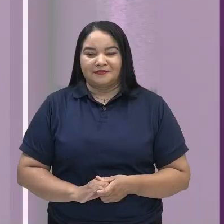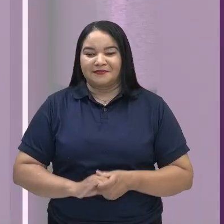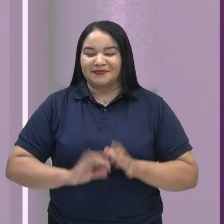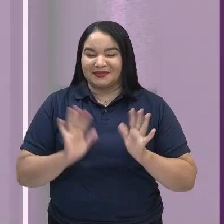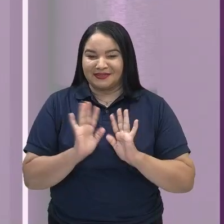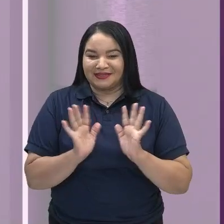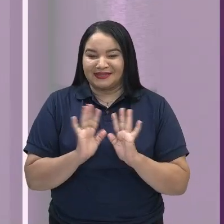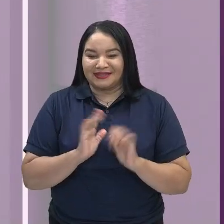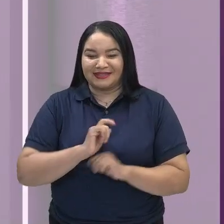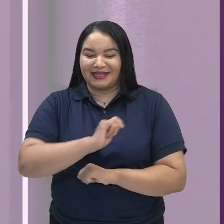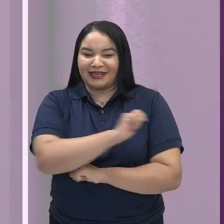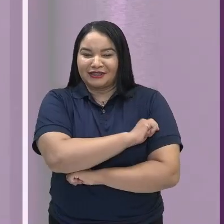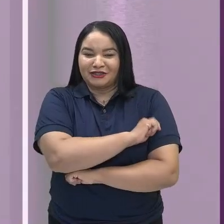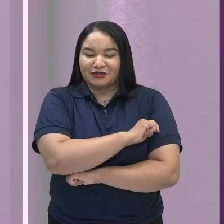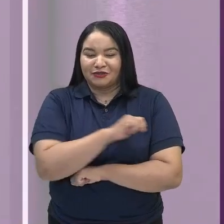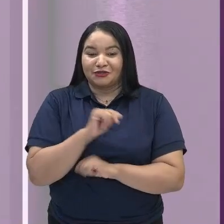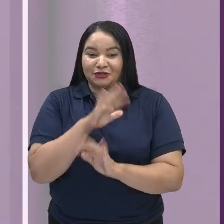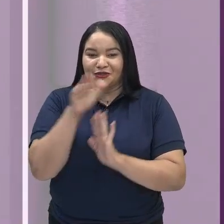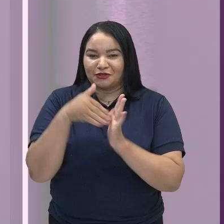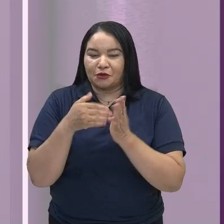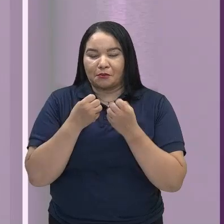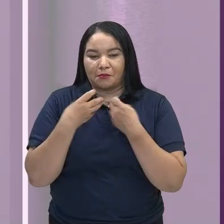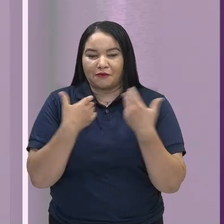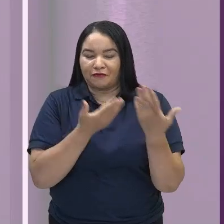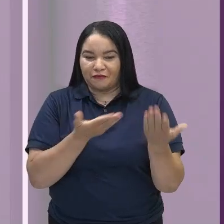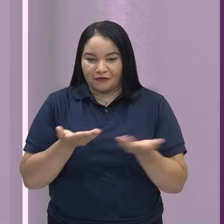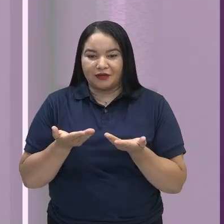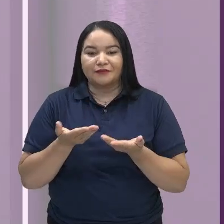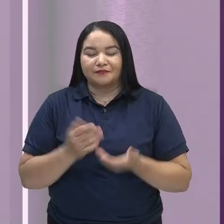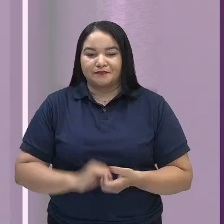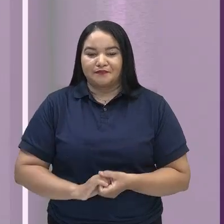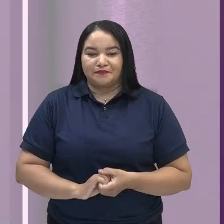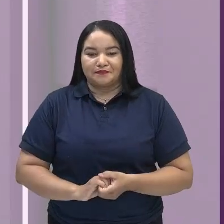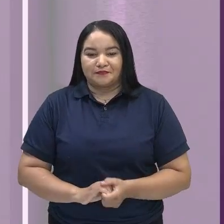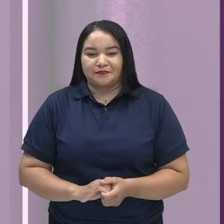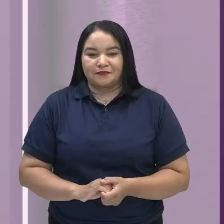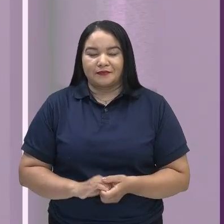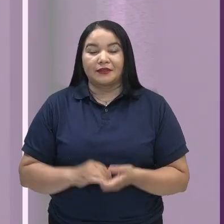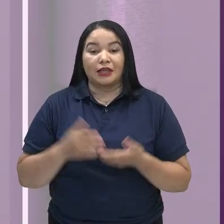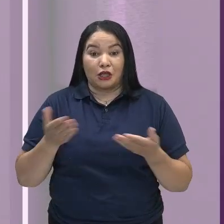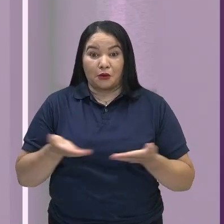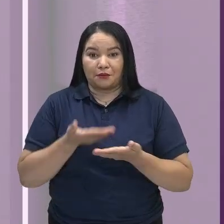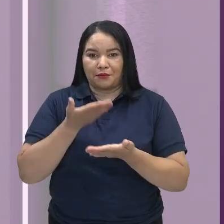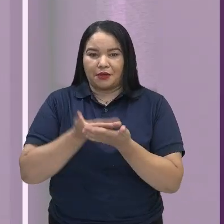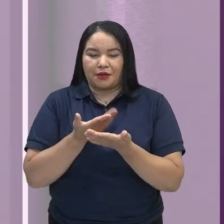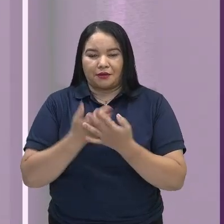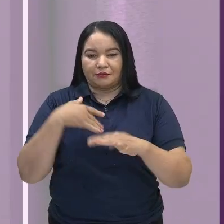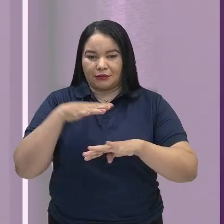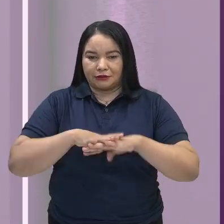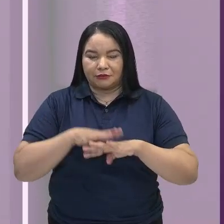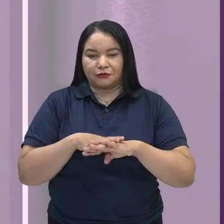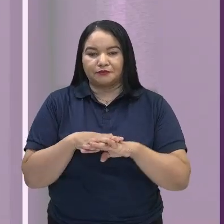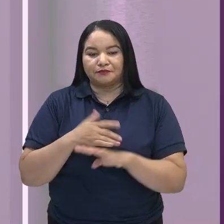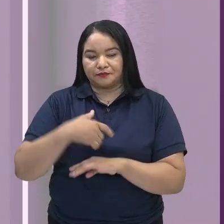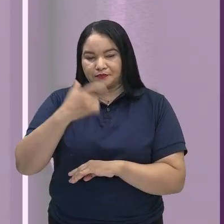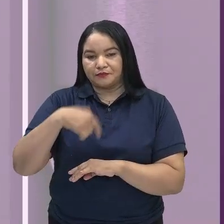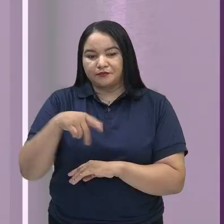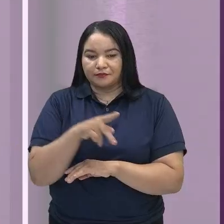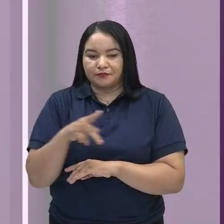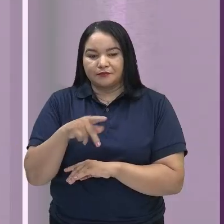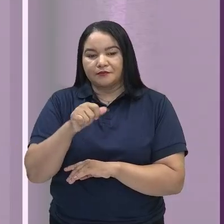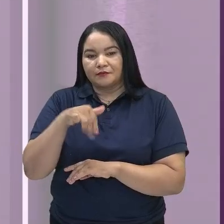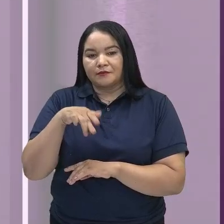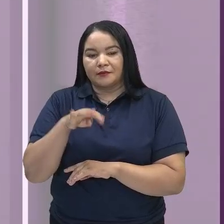Olá, meus queridos alunos e alunas, sejam todos muito bem-vindos, muito bem-vindas. Vamos aqui para mais uma aula de matemática comigo, professor